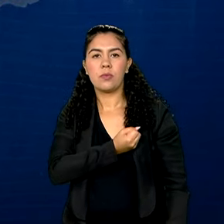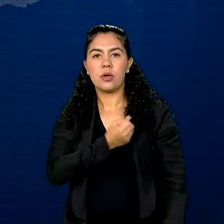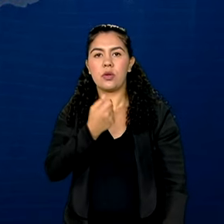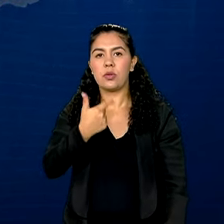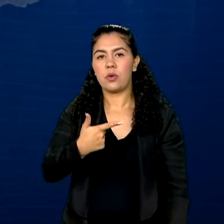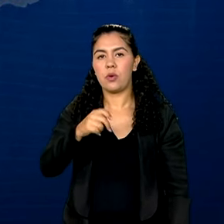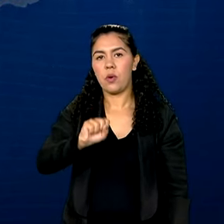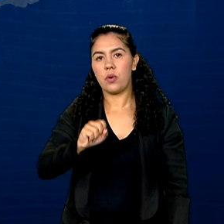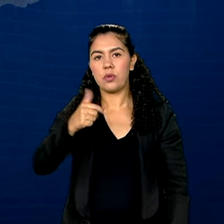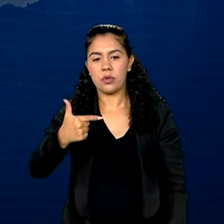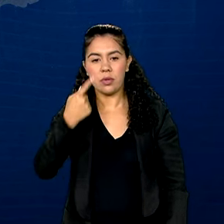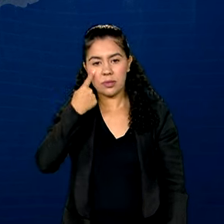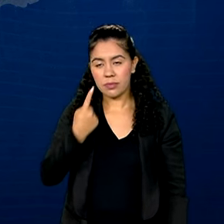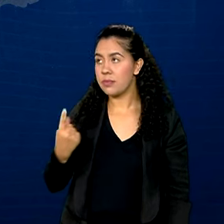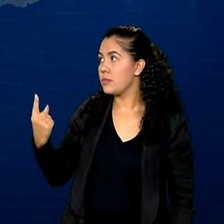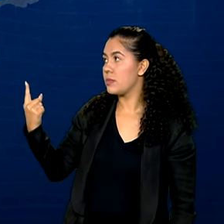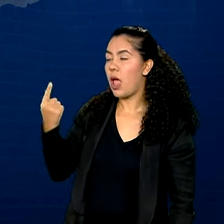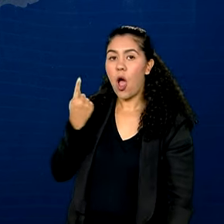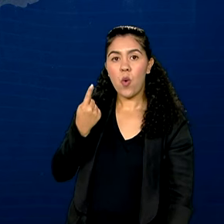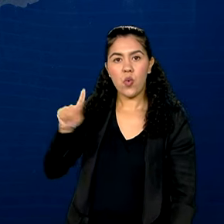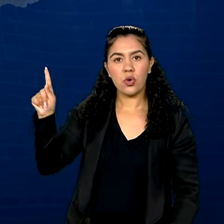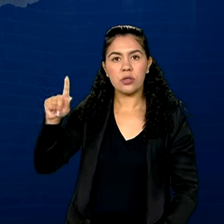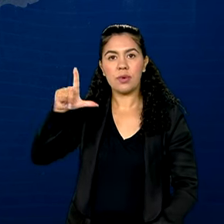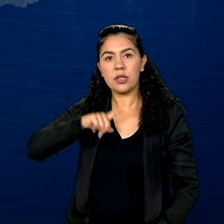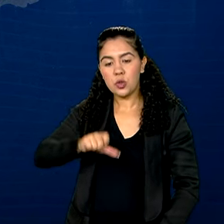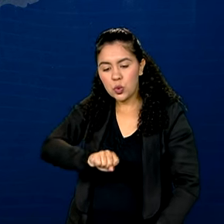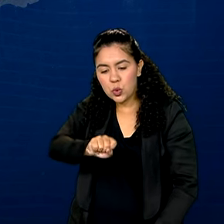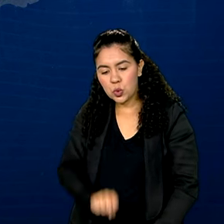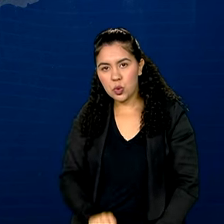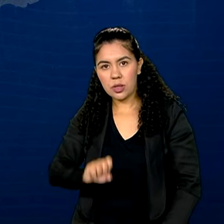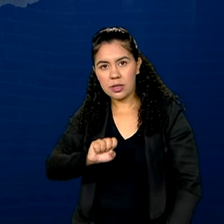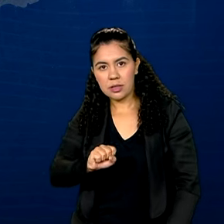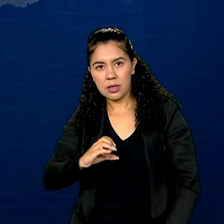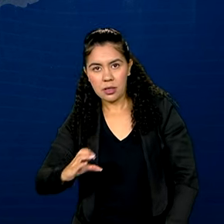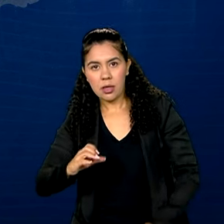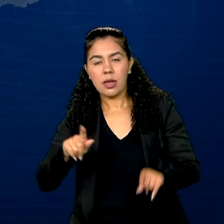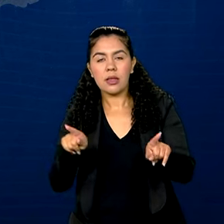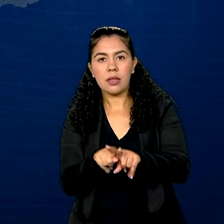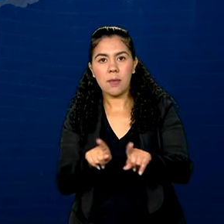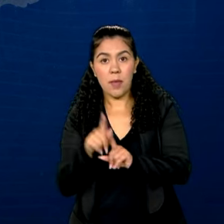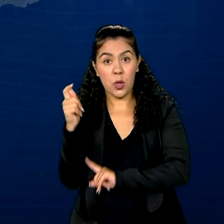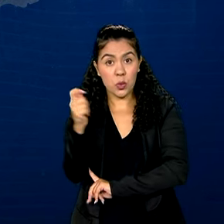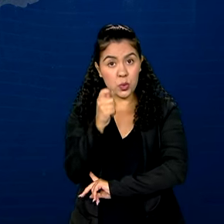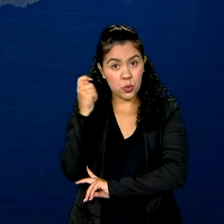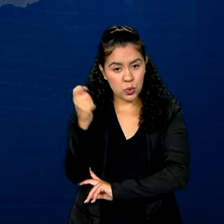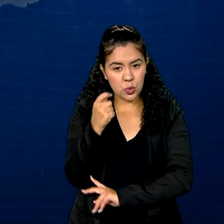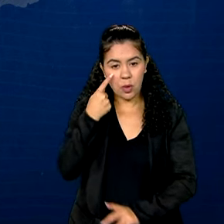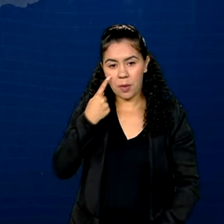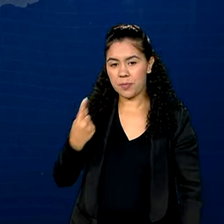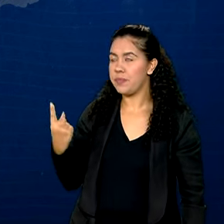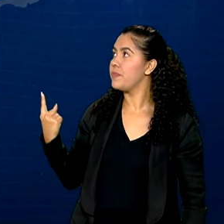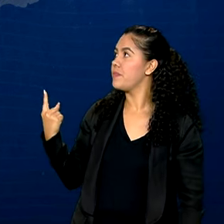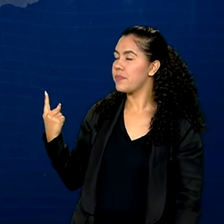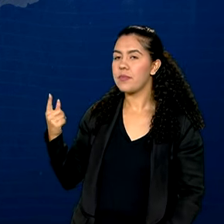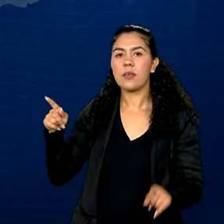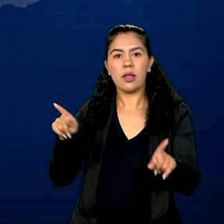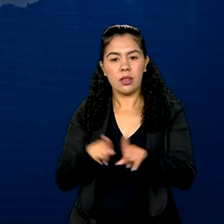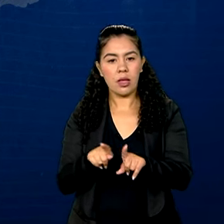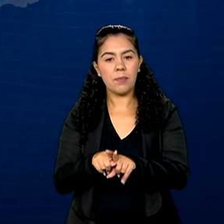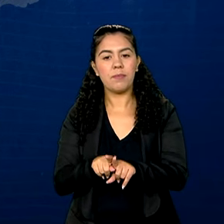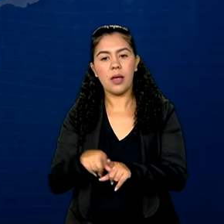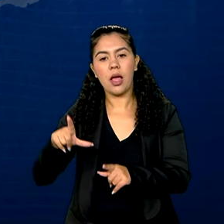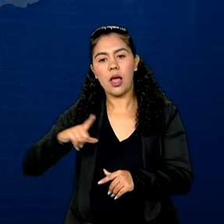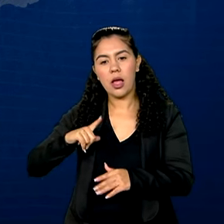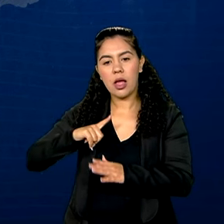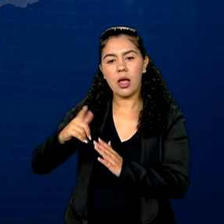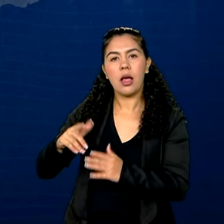a 5, passa pelo sul de Santa Catarina e o Rio Grande do Sul. O traçado também leva à costa do Chile, passando